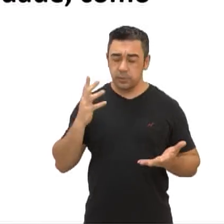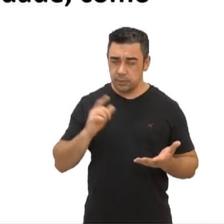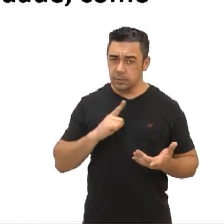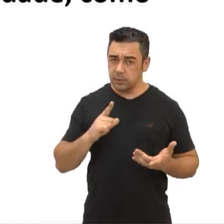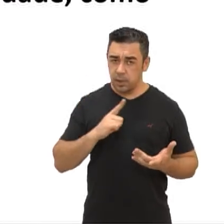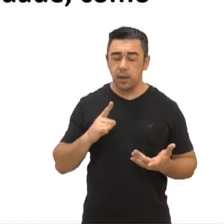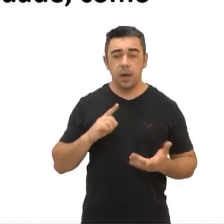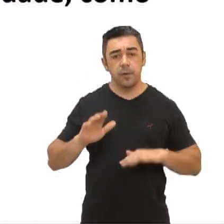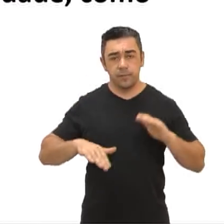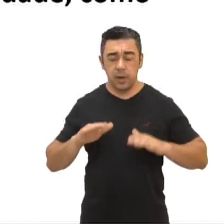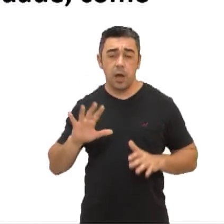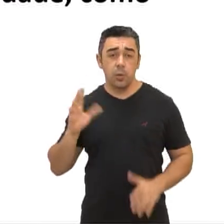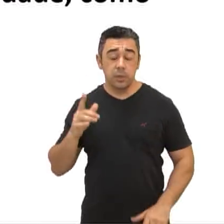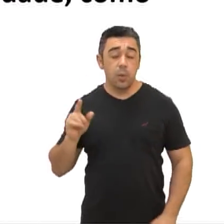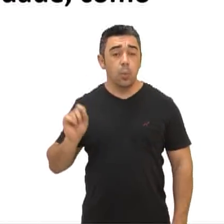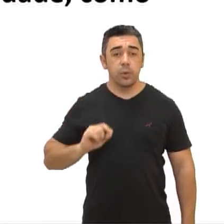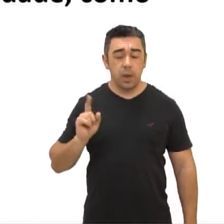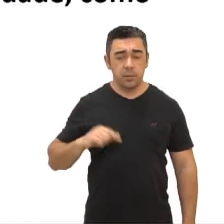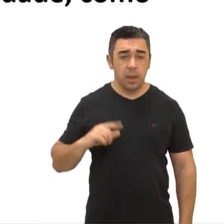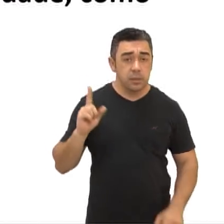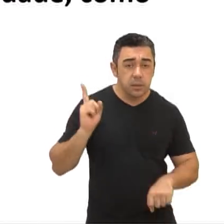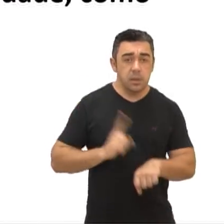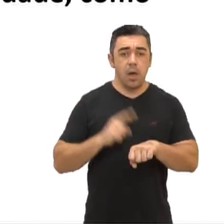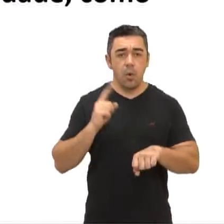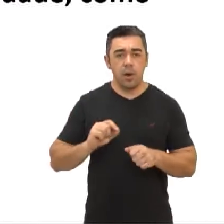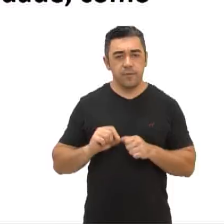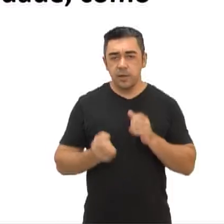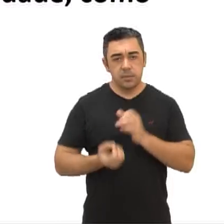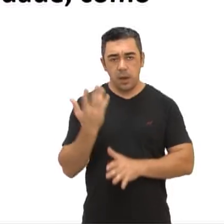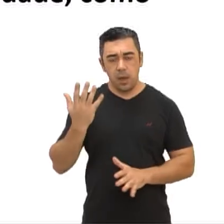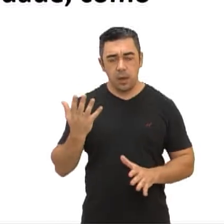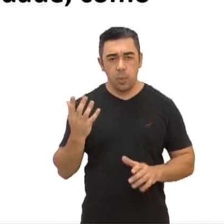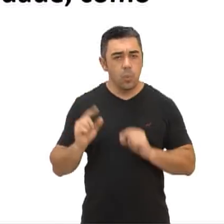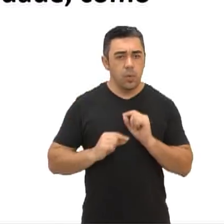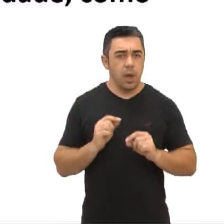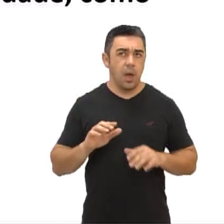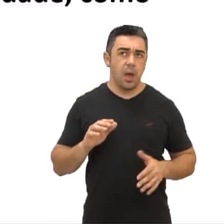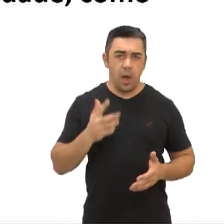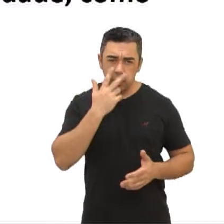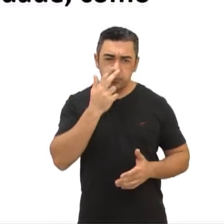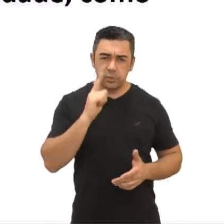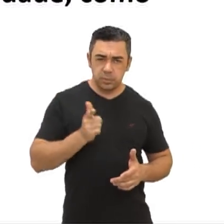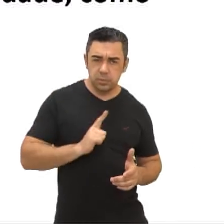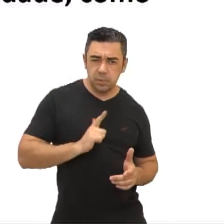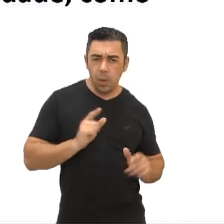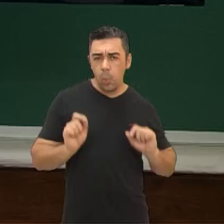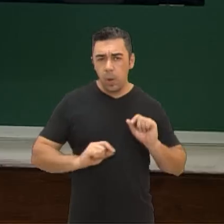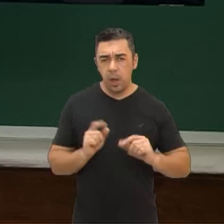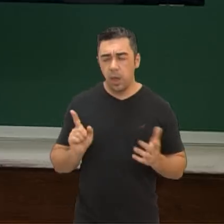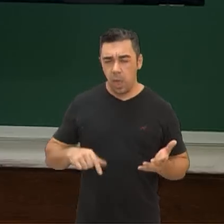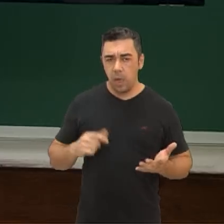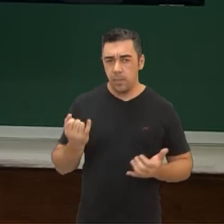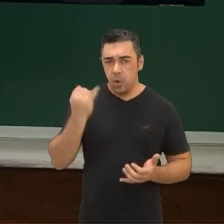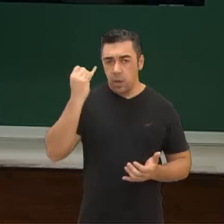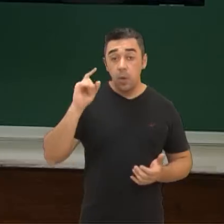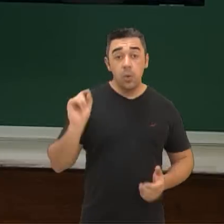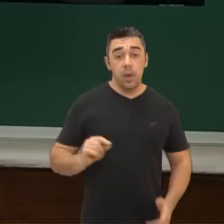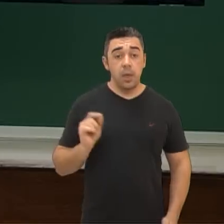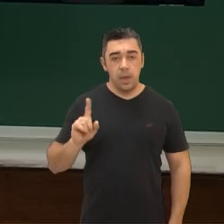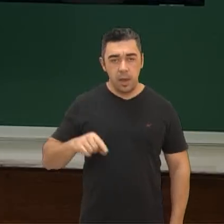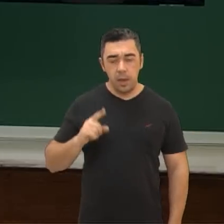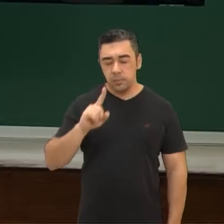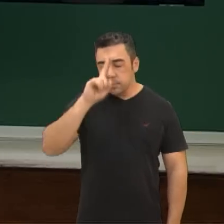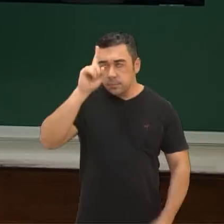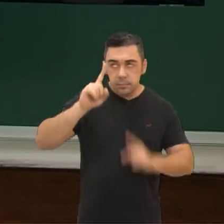bem, pessoal. Então, agora que vocês tiveram tempo para responder essas questões, vamos para frente. Falar sobre a improvisação